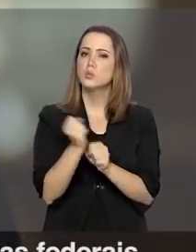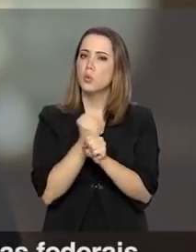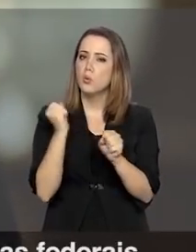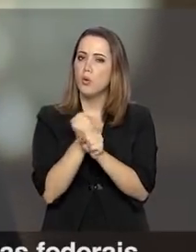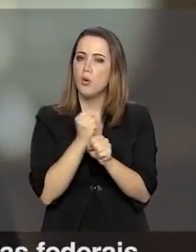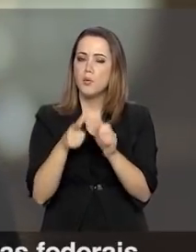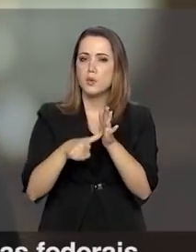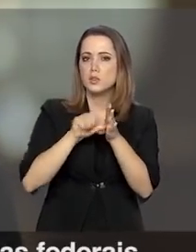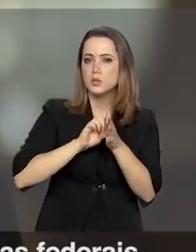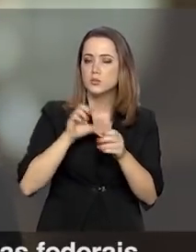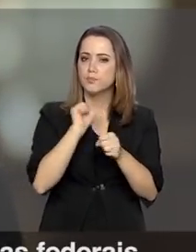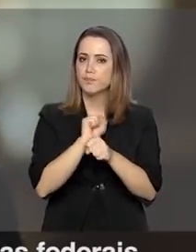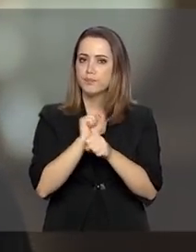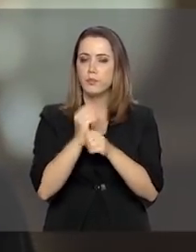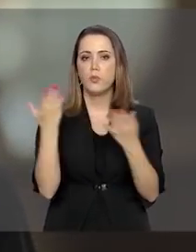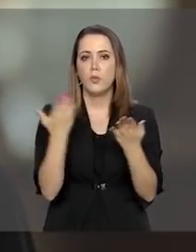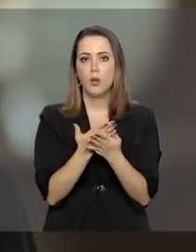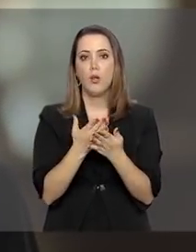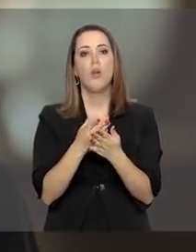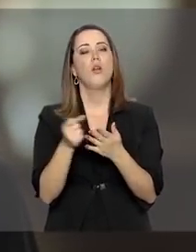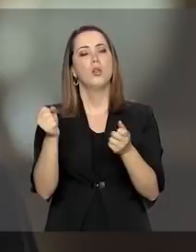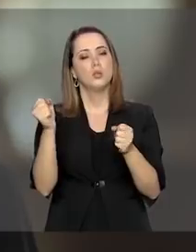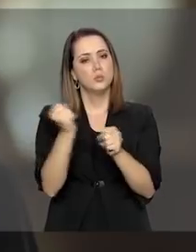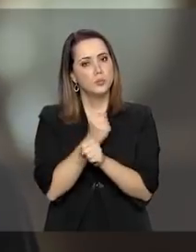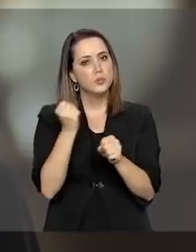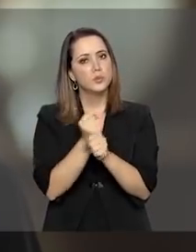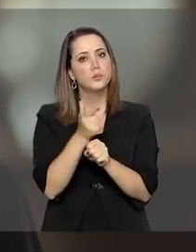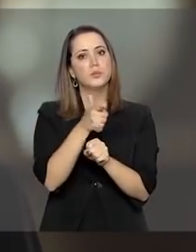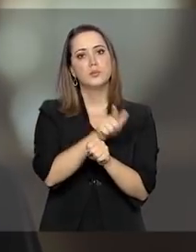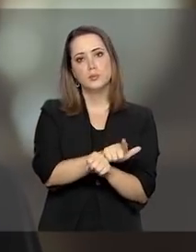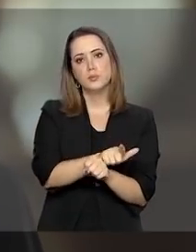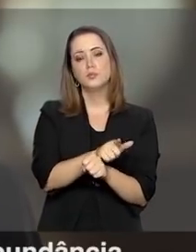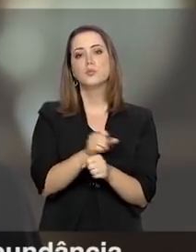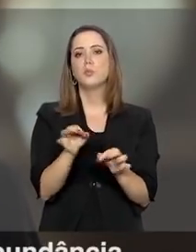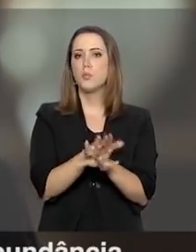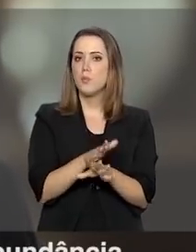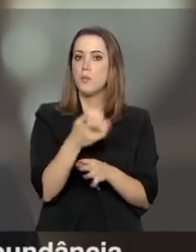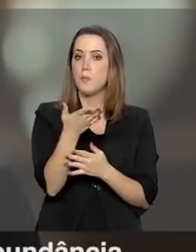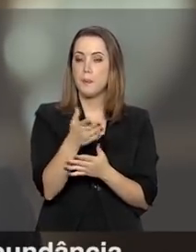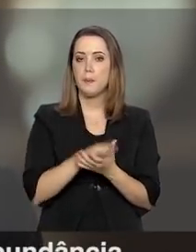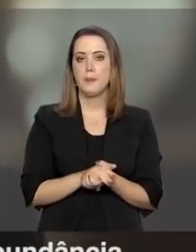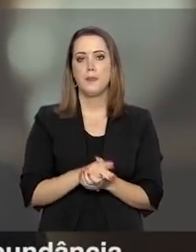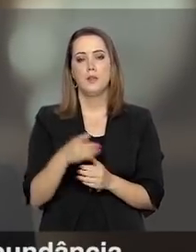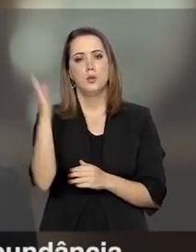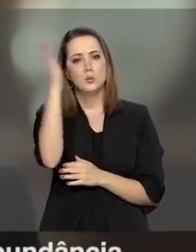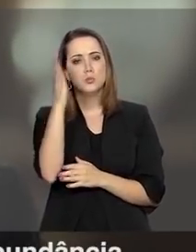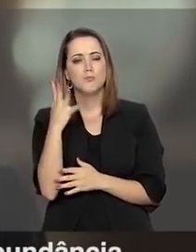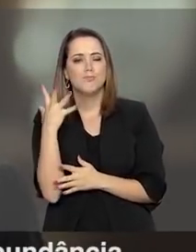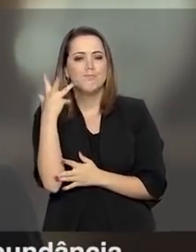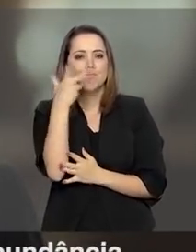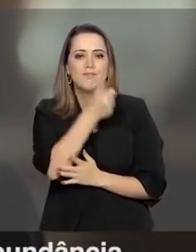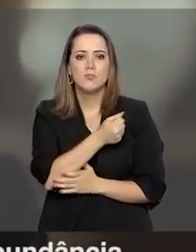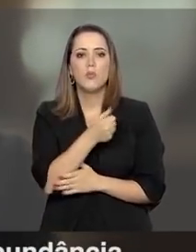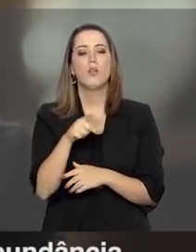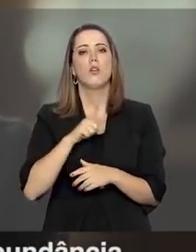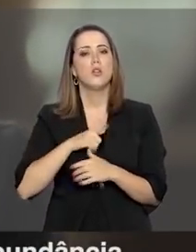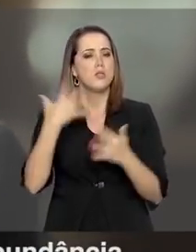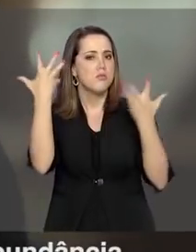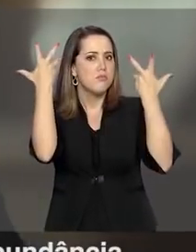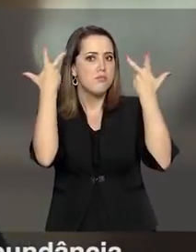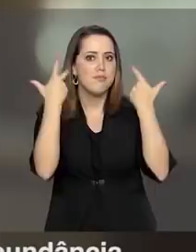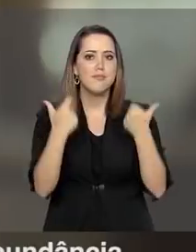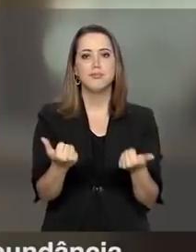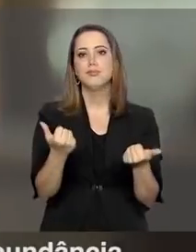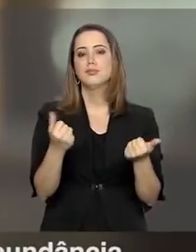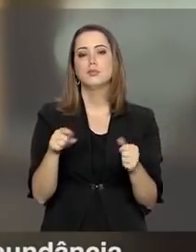mais de 1500 obras federais que se encontravam inacabadas o brasil é um país extraordinário possui os